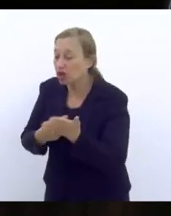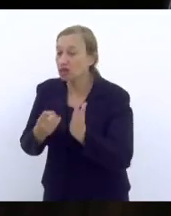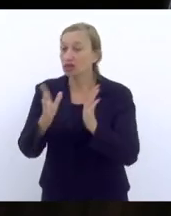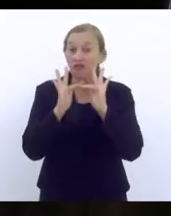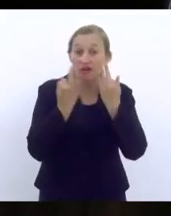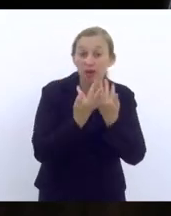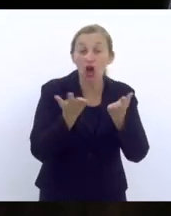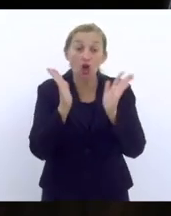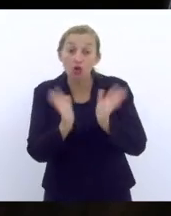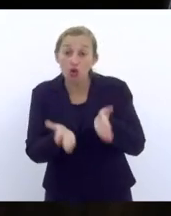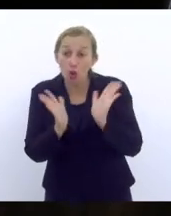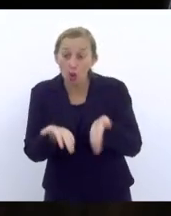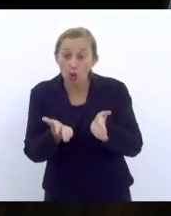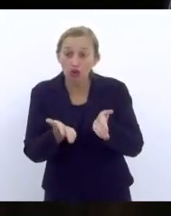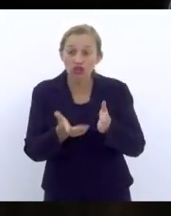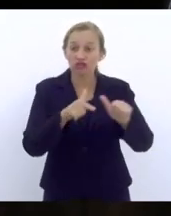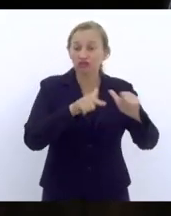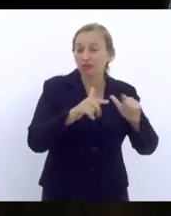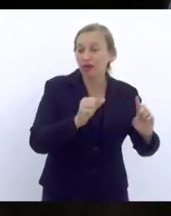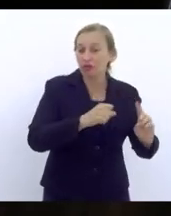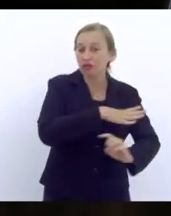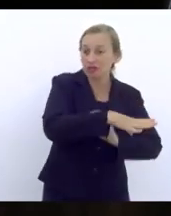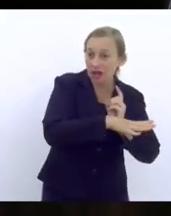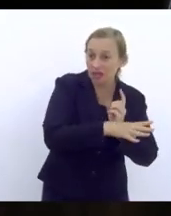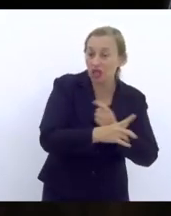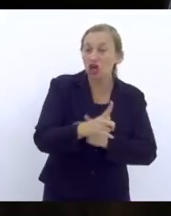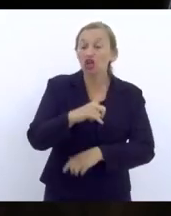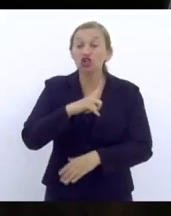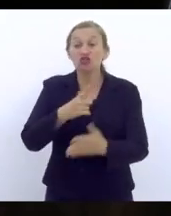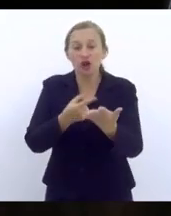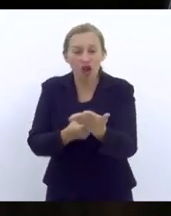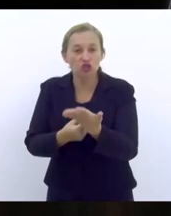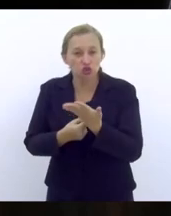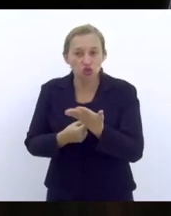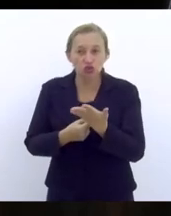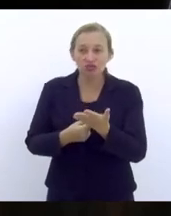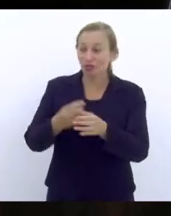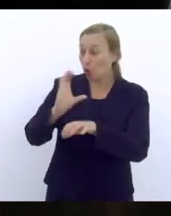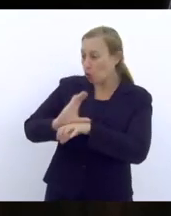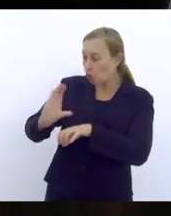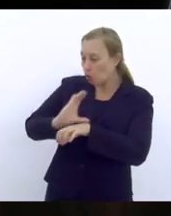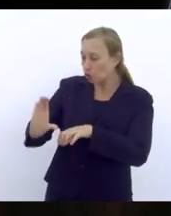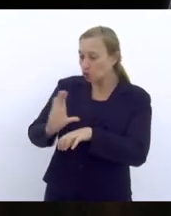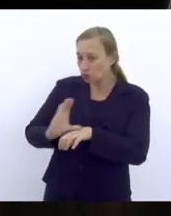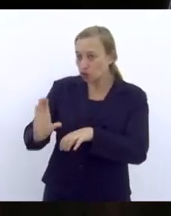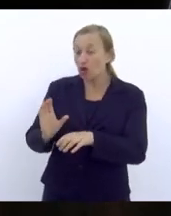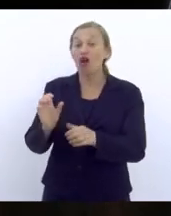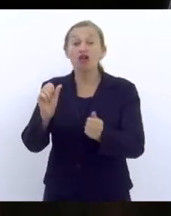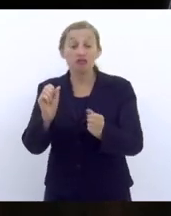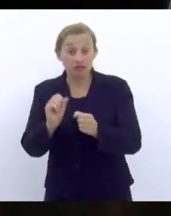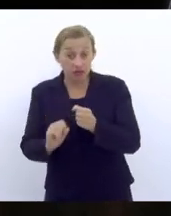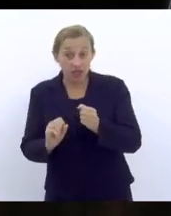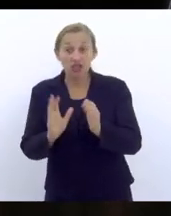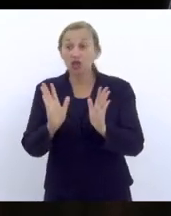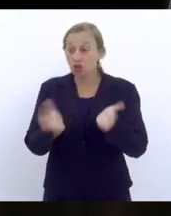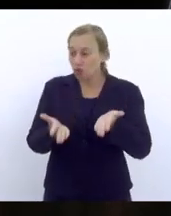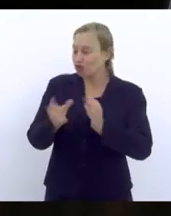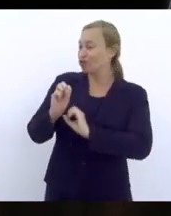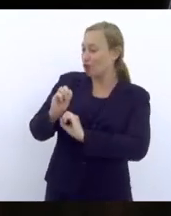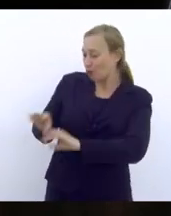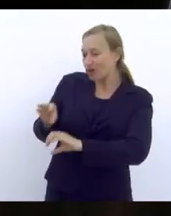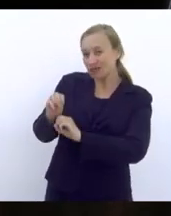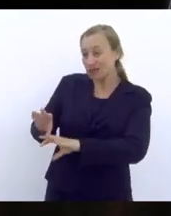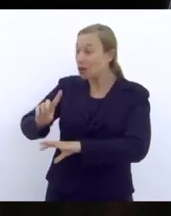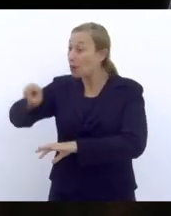hoje, através desses trabalhos sociais, eu tive uma ajuda para fazer o curso. Fiz o curso de barbeiro e hoje eu dou aula